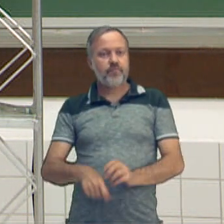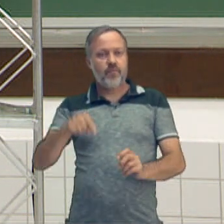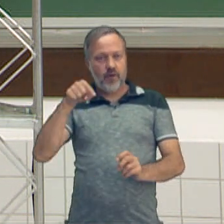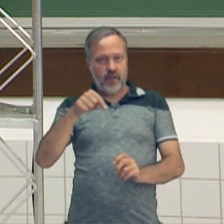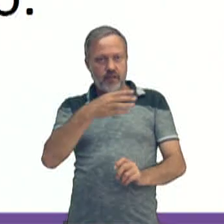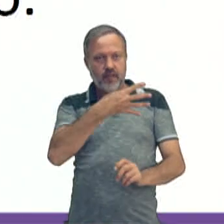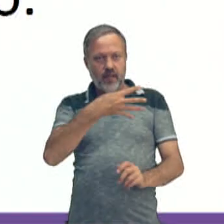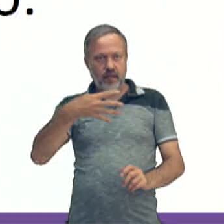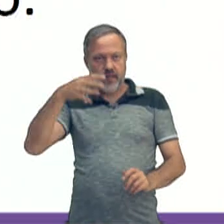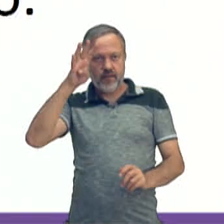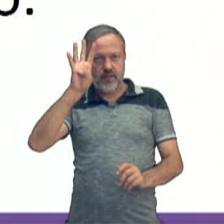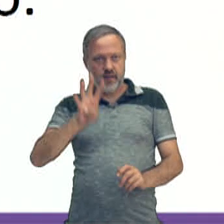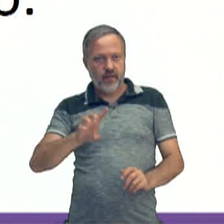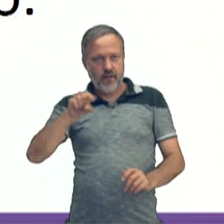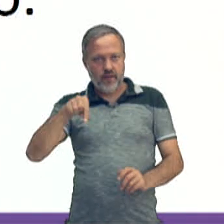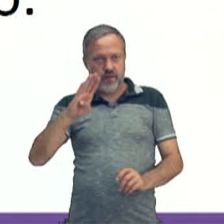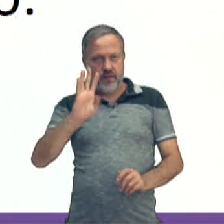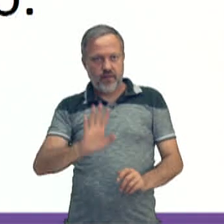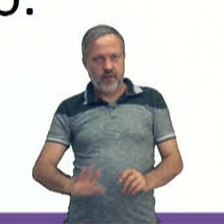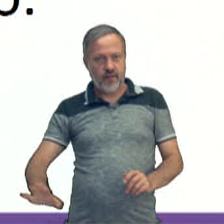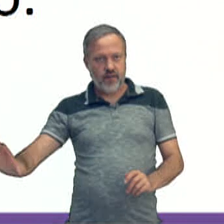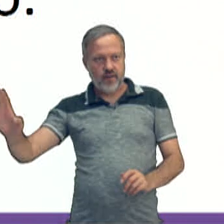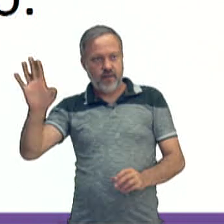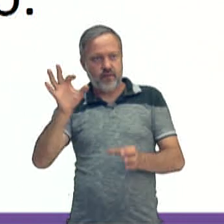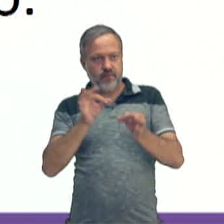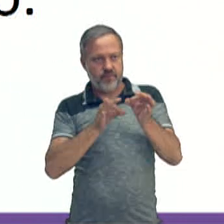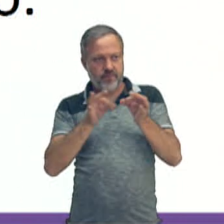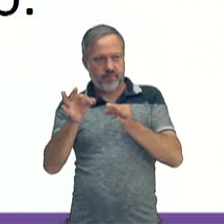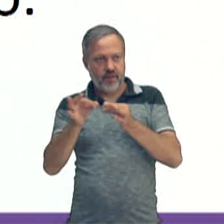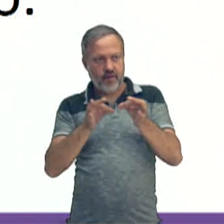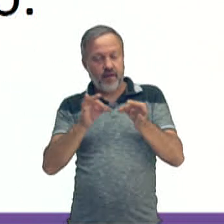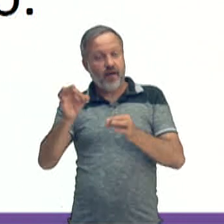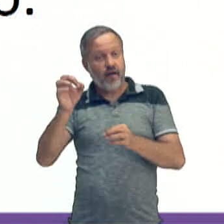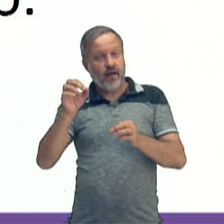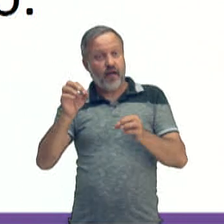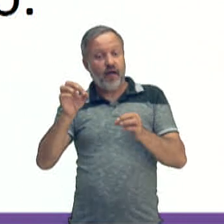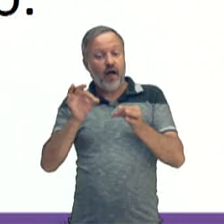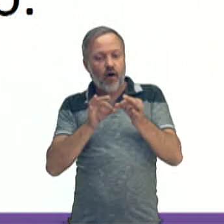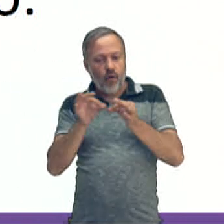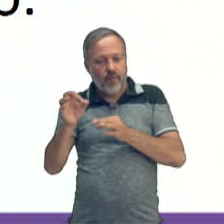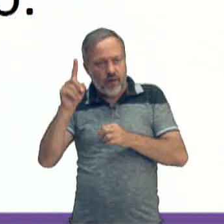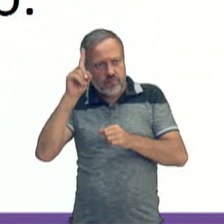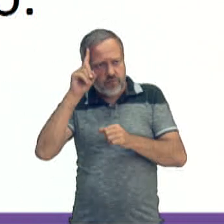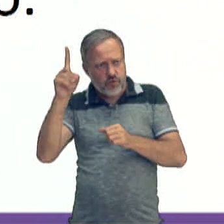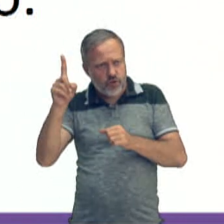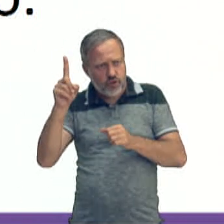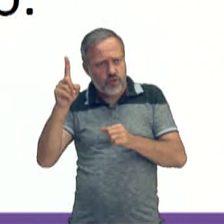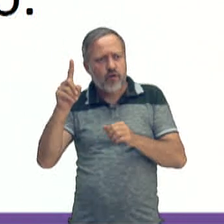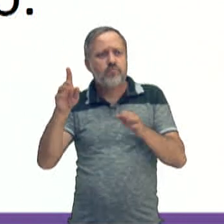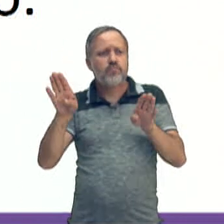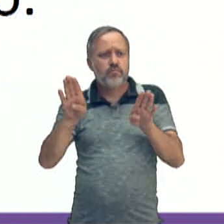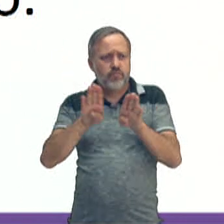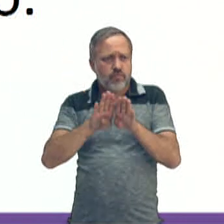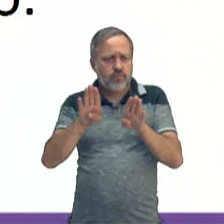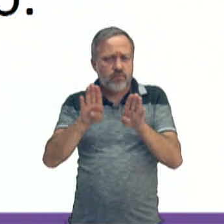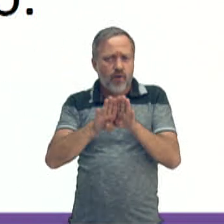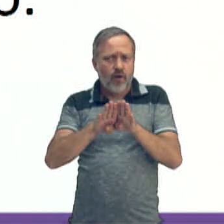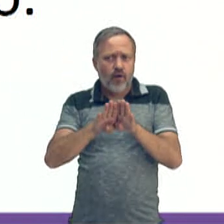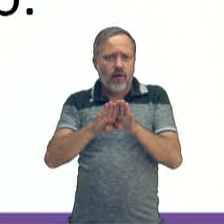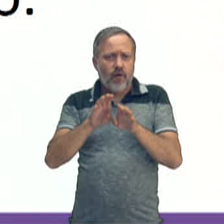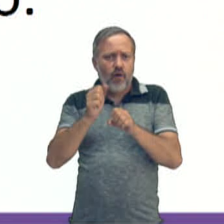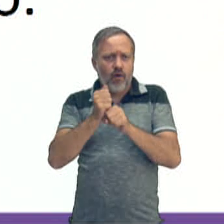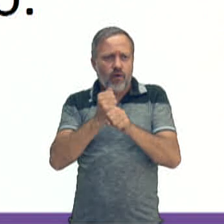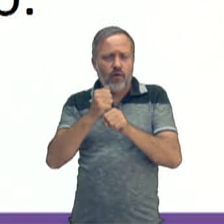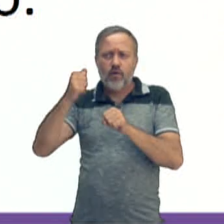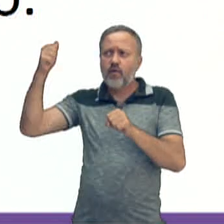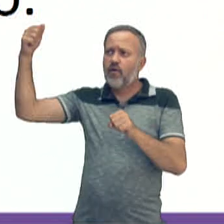disse, serviu para ajustar o ano civil, das datas ali, ao ano solar, decorrente do movimento de